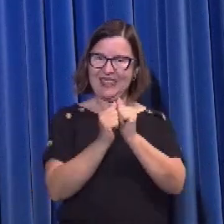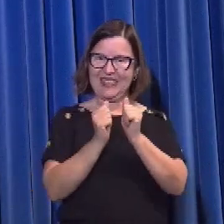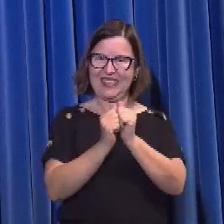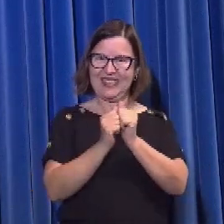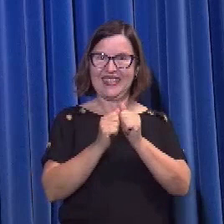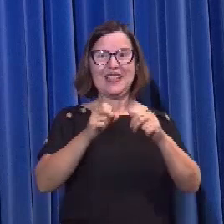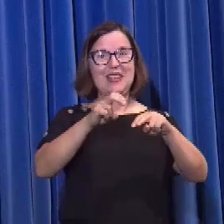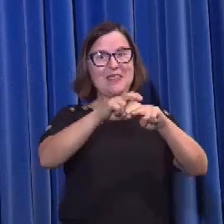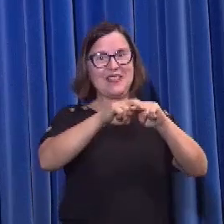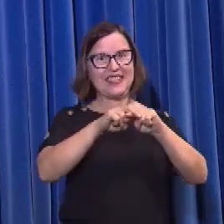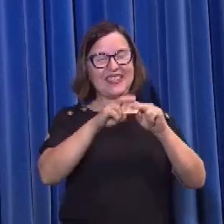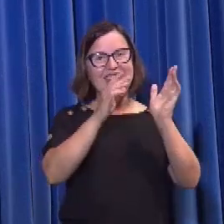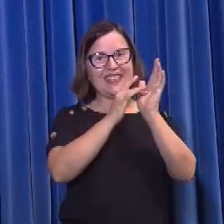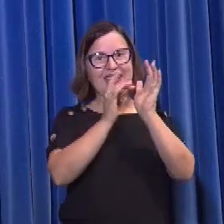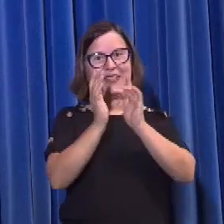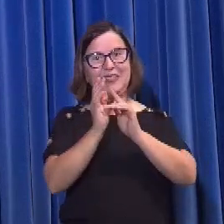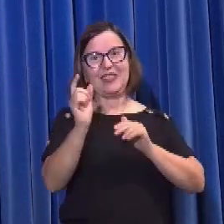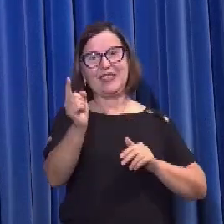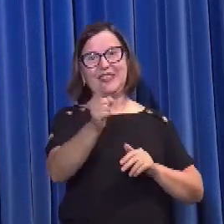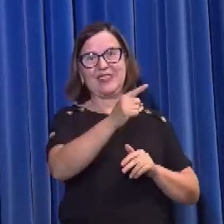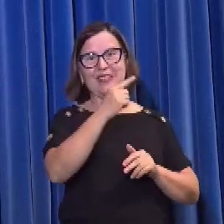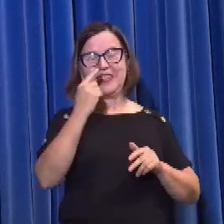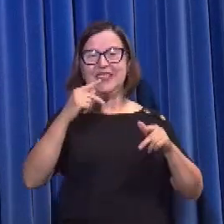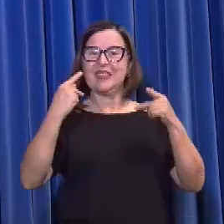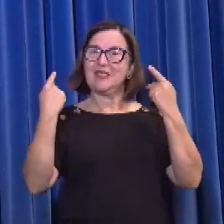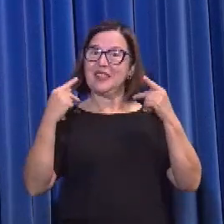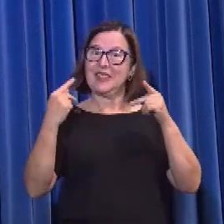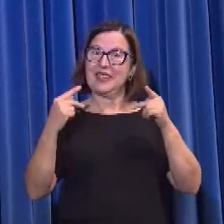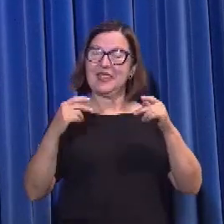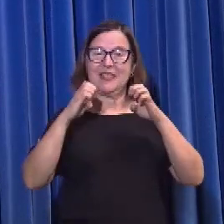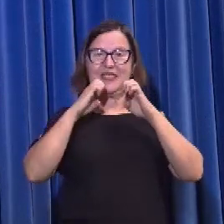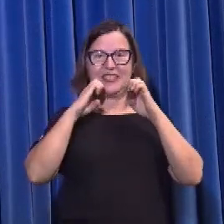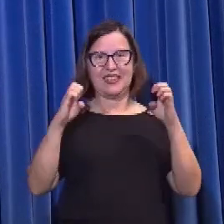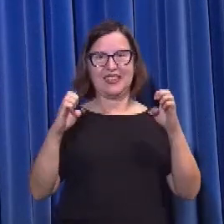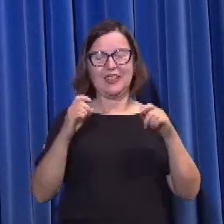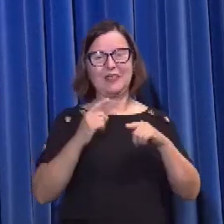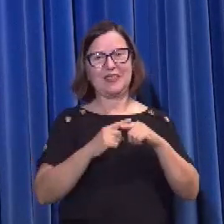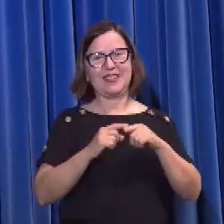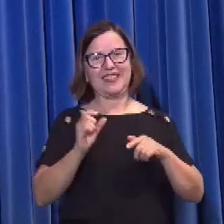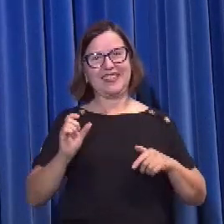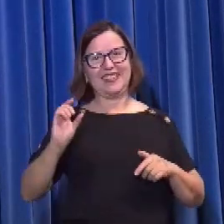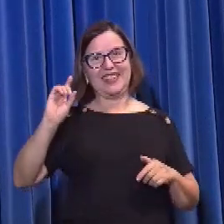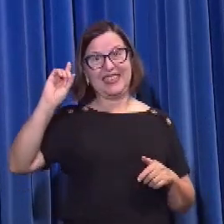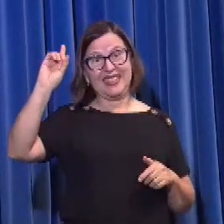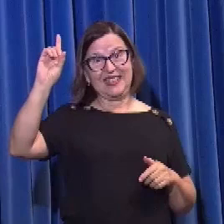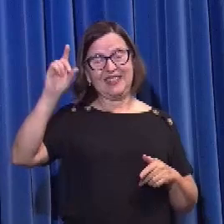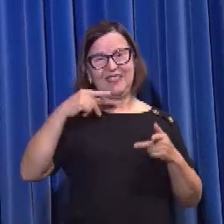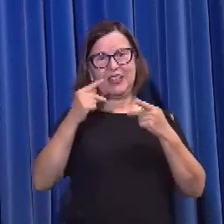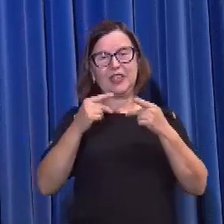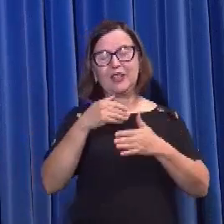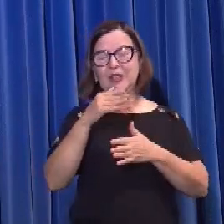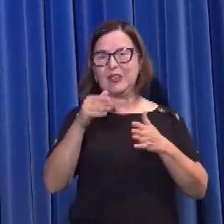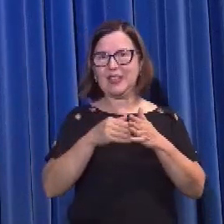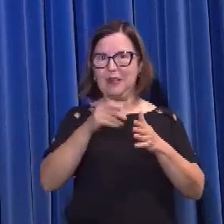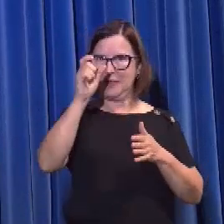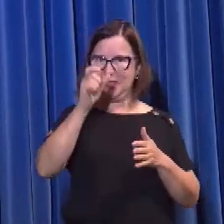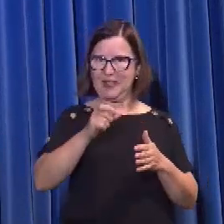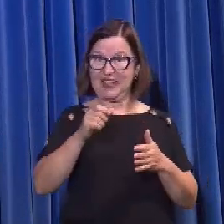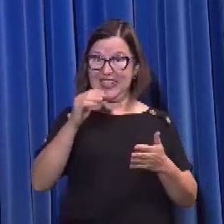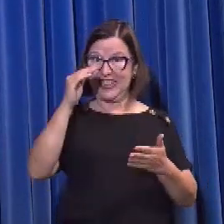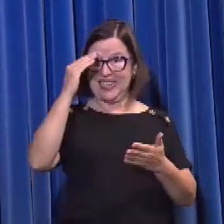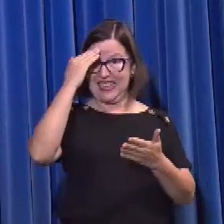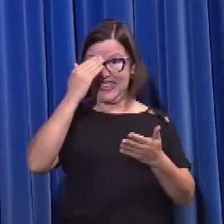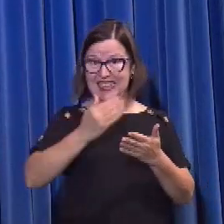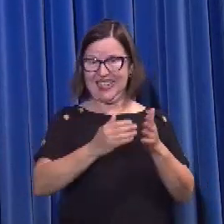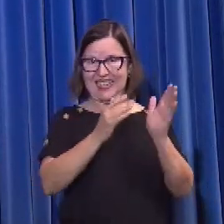dele que nós pregamos esse evangelho, porque a palavra de Deus diz que todo aquele que nele crê